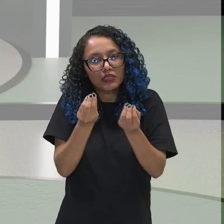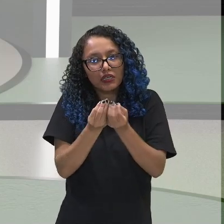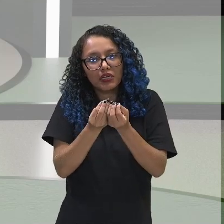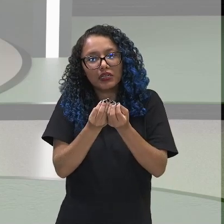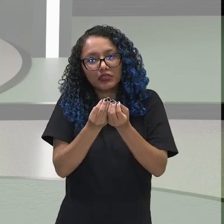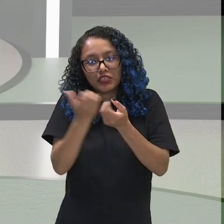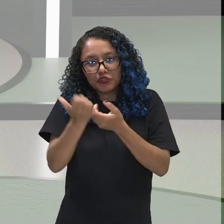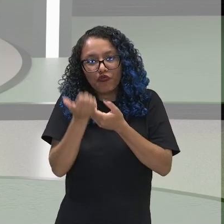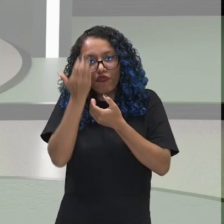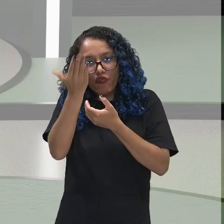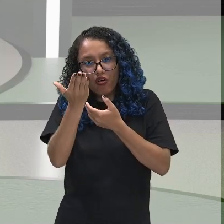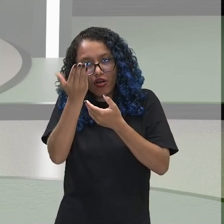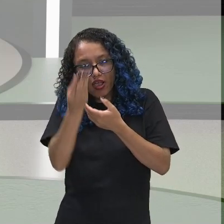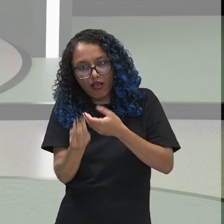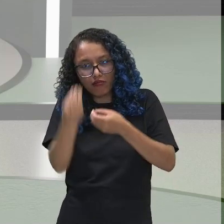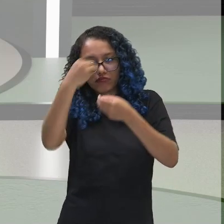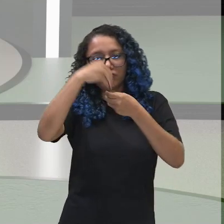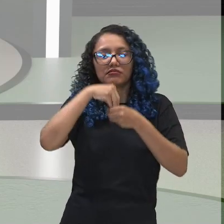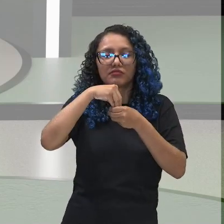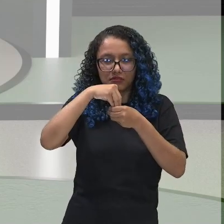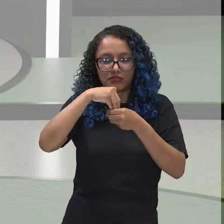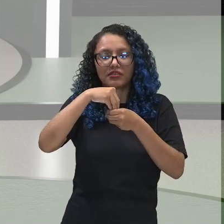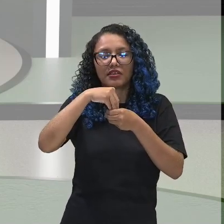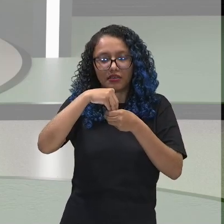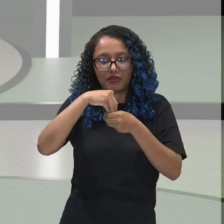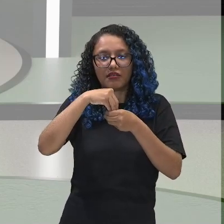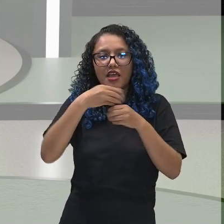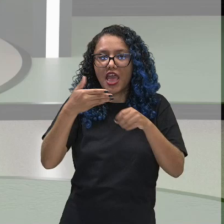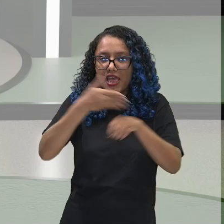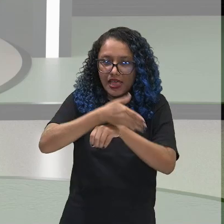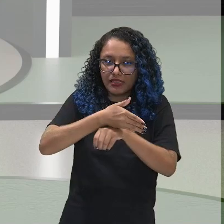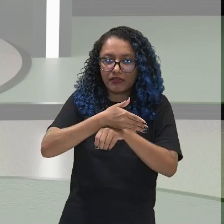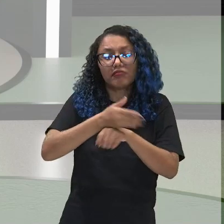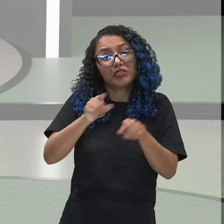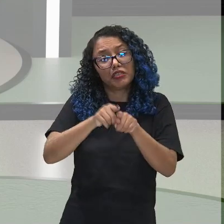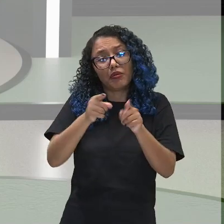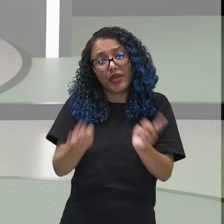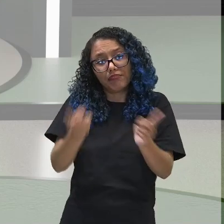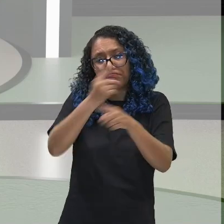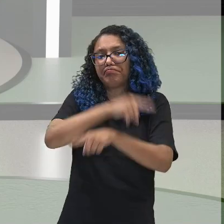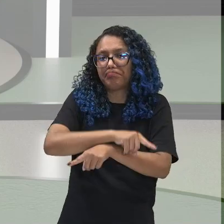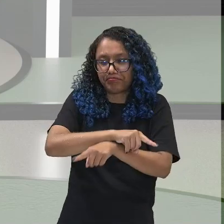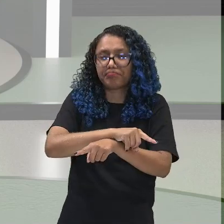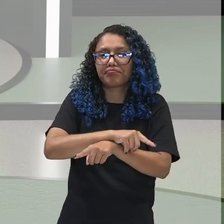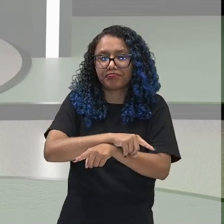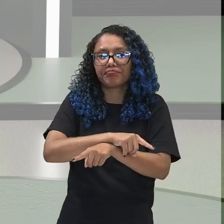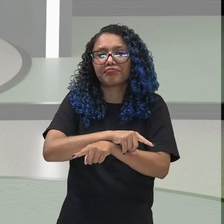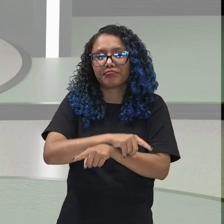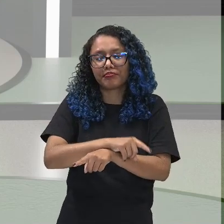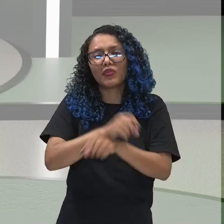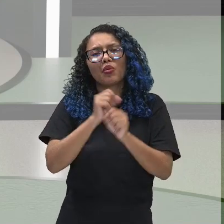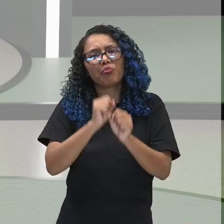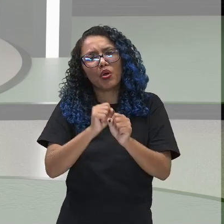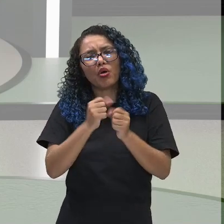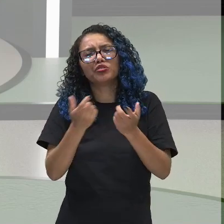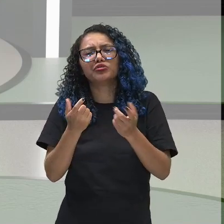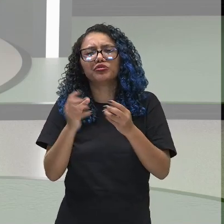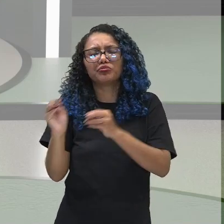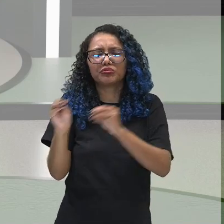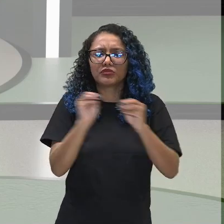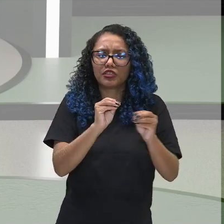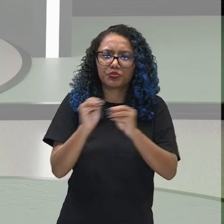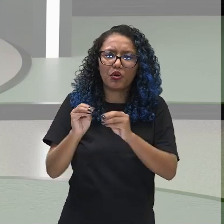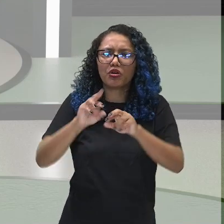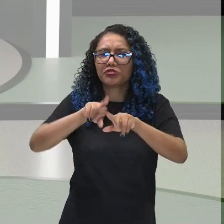meio extracelular para o meio intracelular e assim sucessivamente, por ou transporte ativo ou